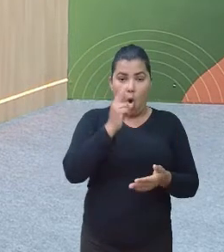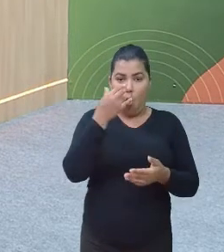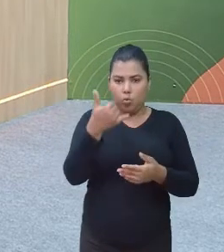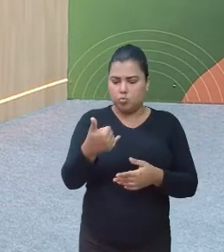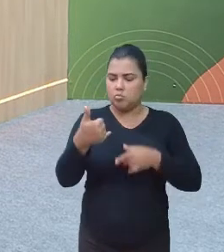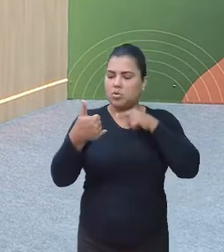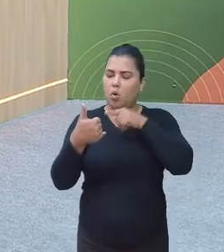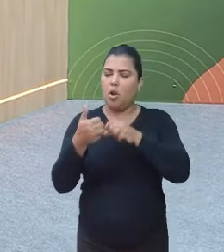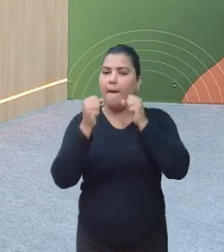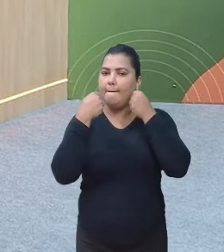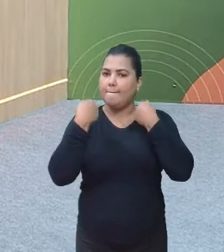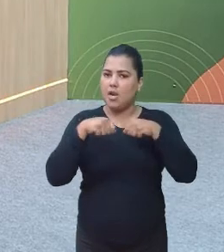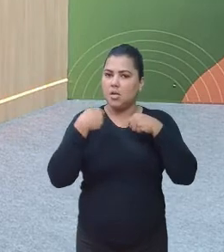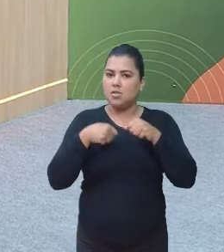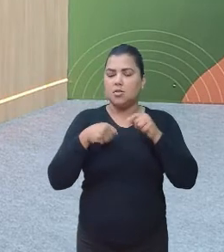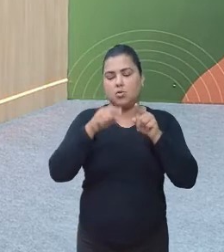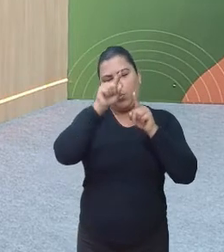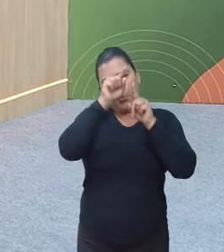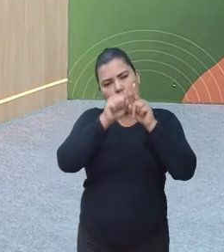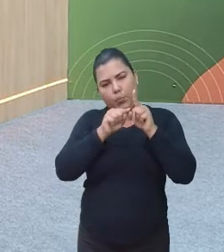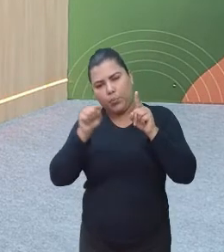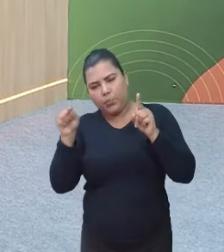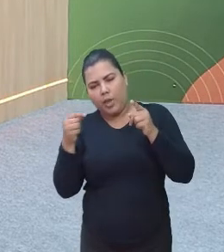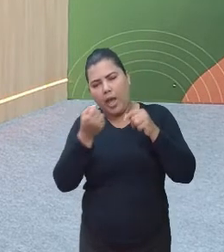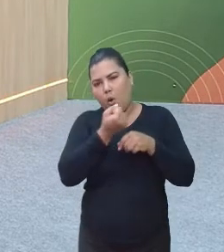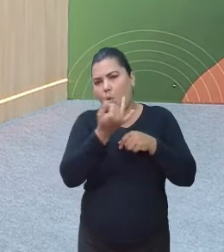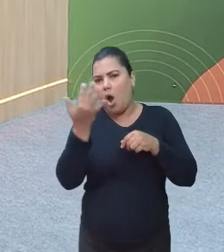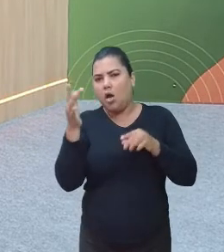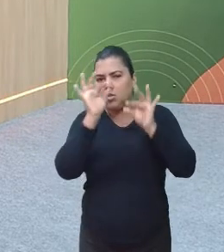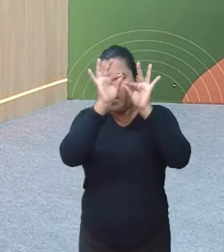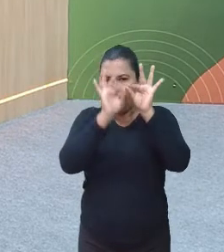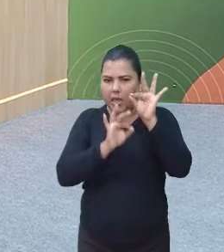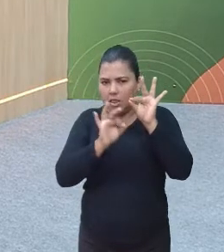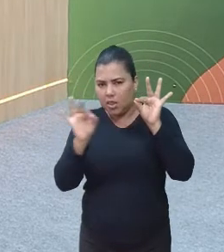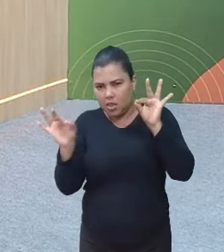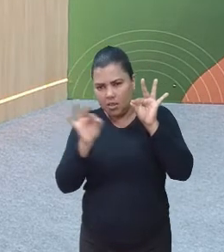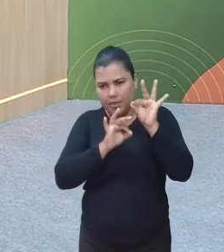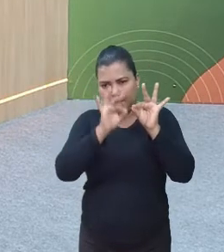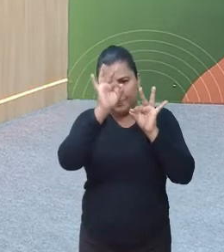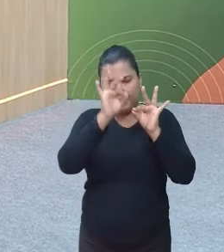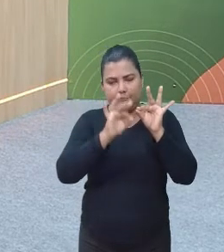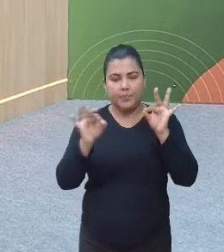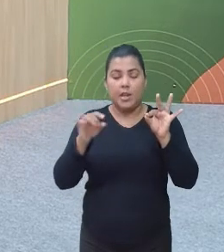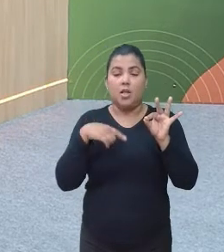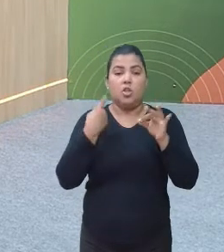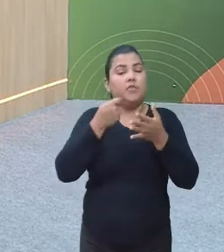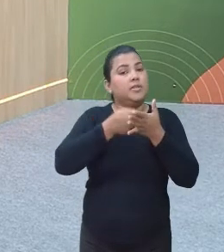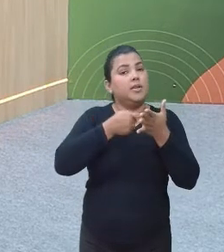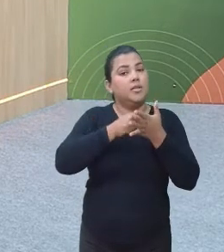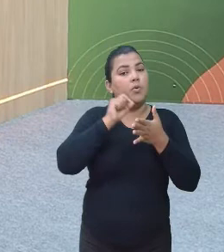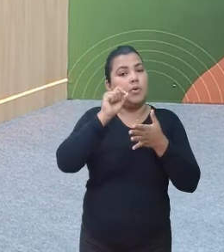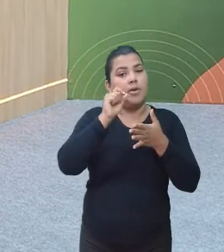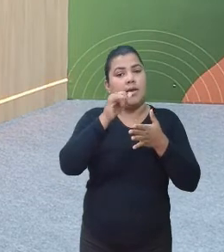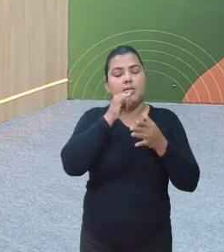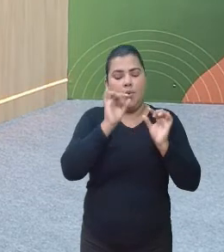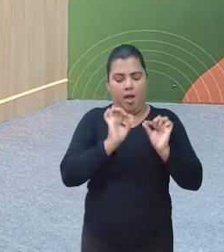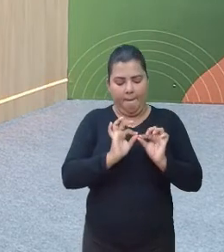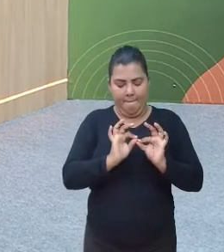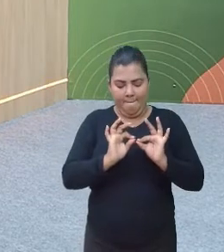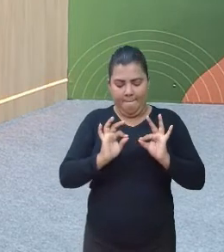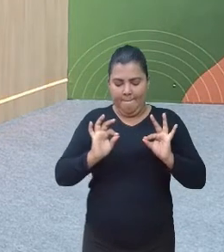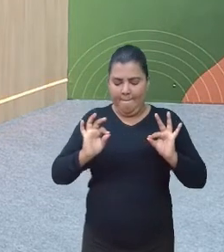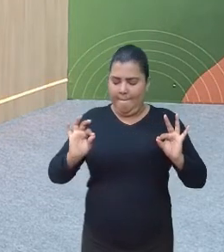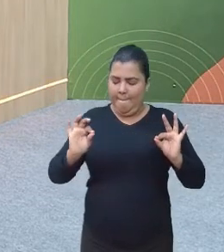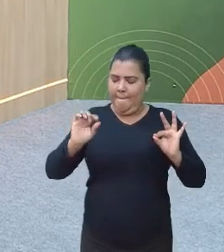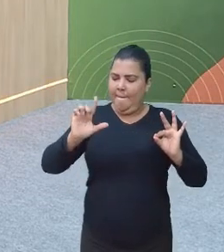tá certo? Existem várias maneiras de você observar as dimensões. No nosso caso aqui, a gente vai tentar observar a largura, ou